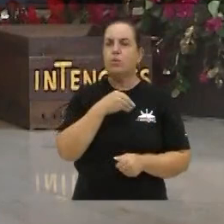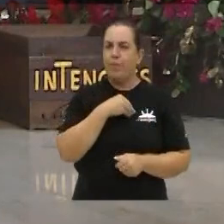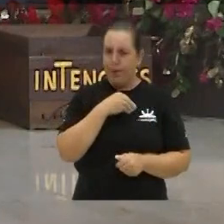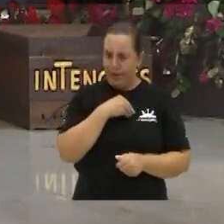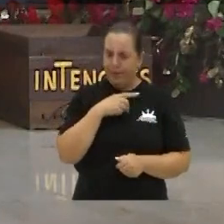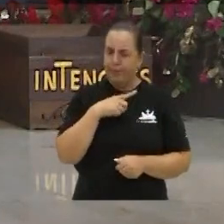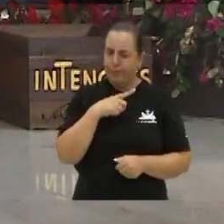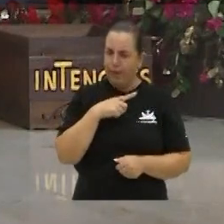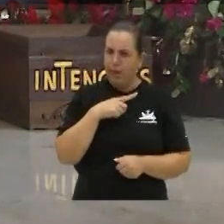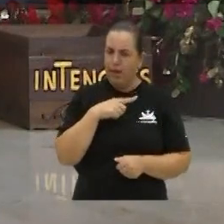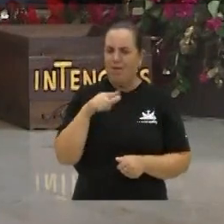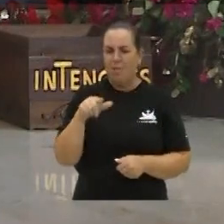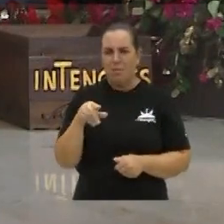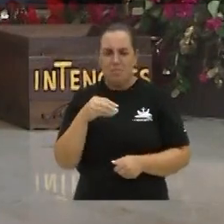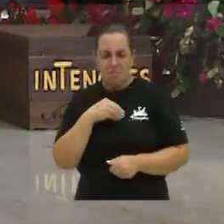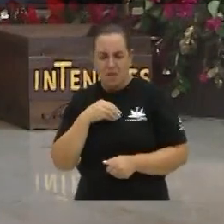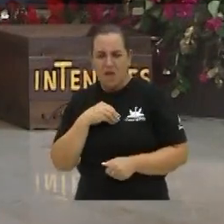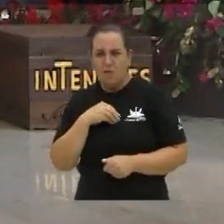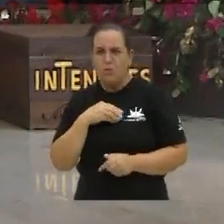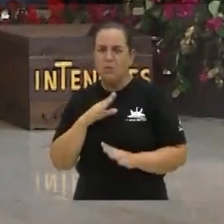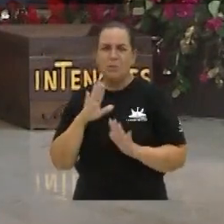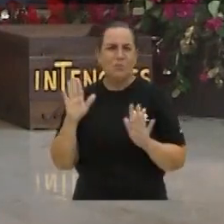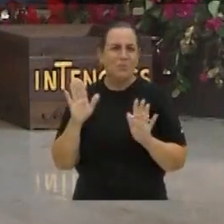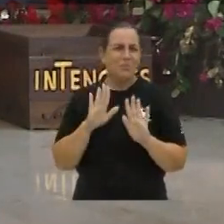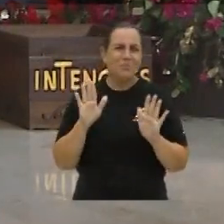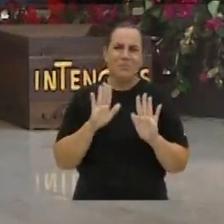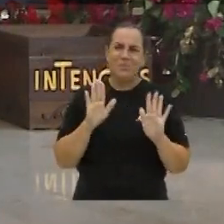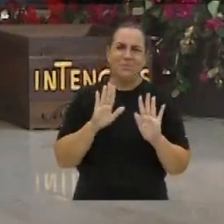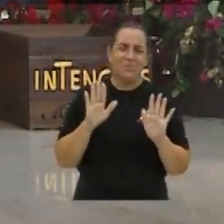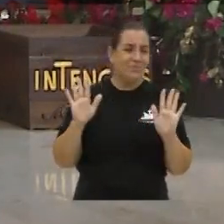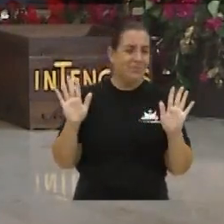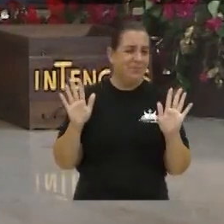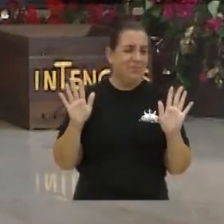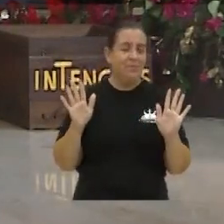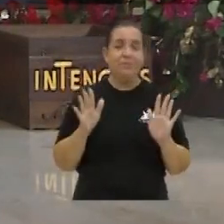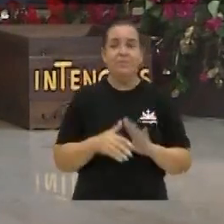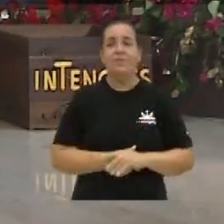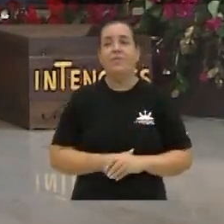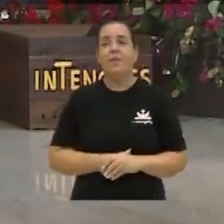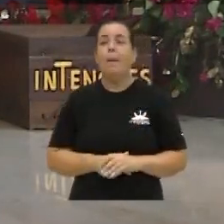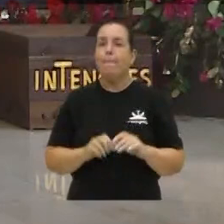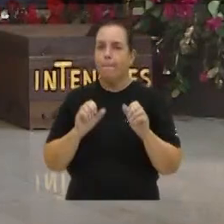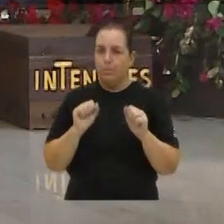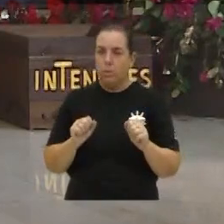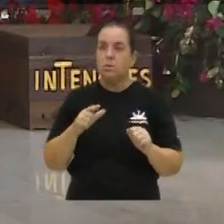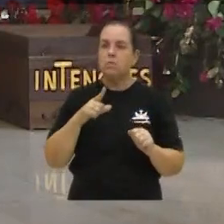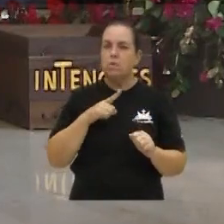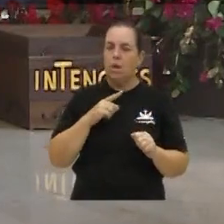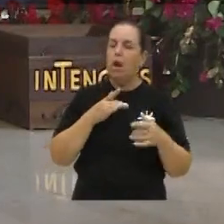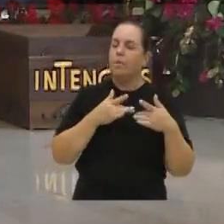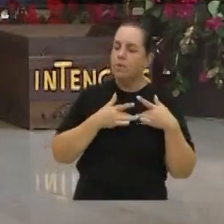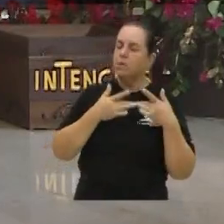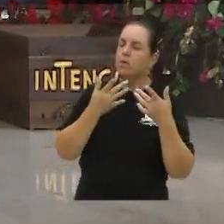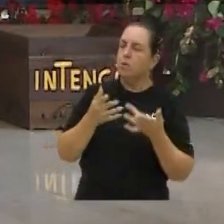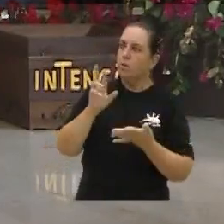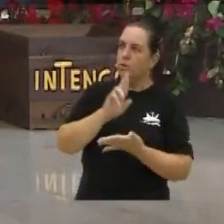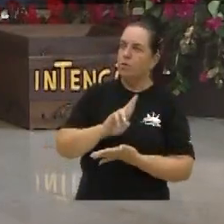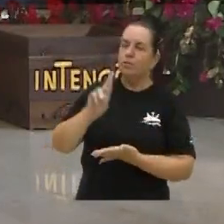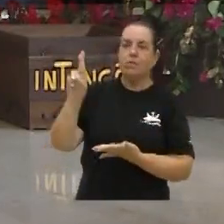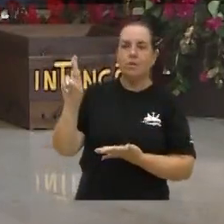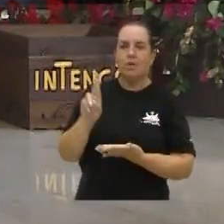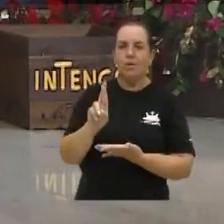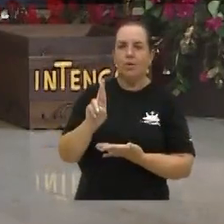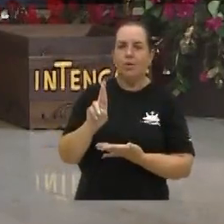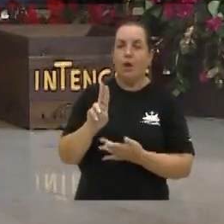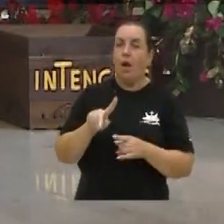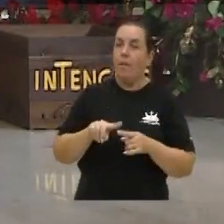mesmo aqueles com os pecados mais escarlates, possam obter a misericórdia, Senhor. Quando